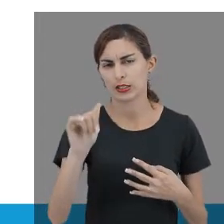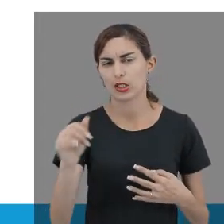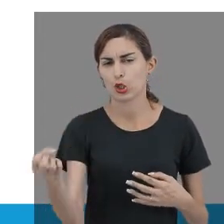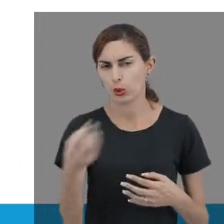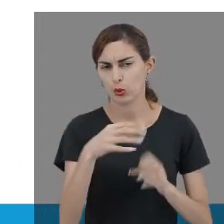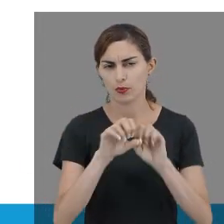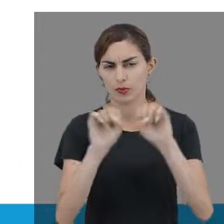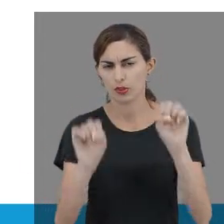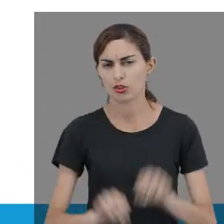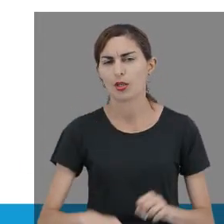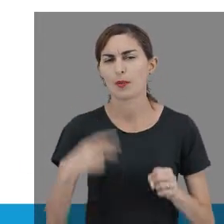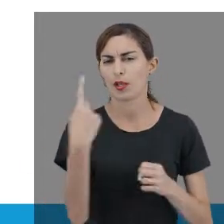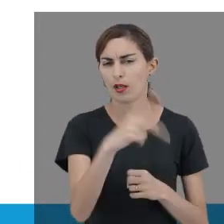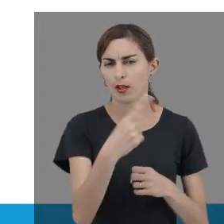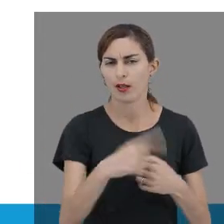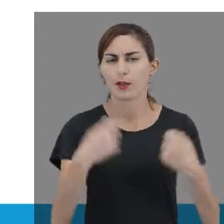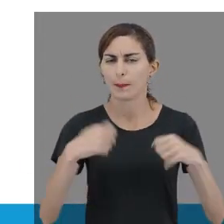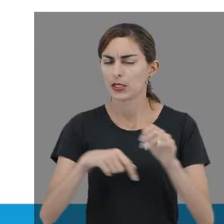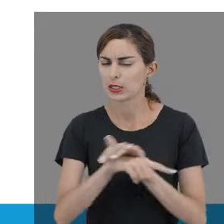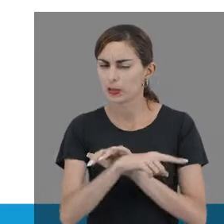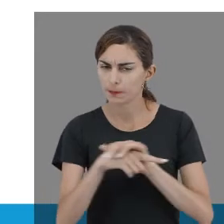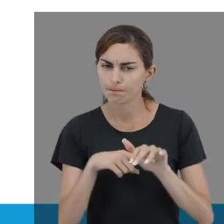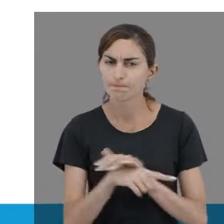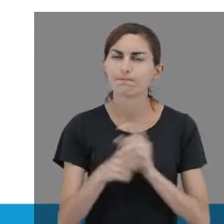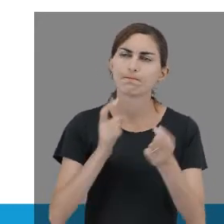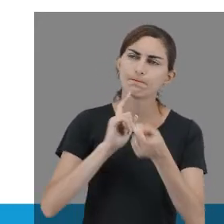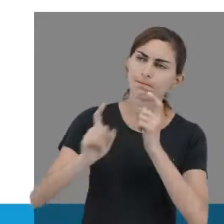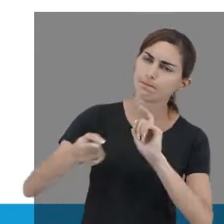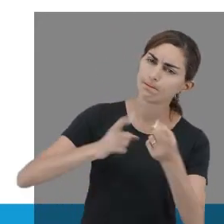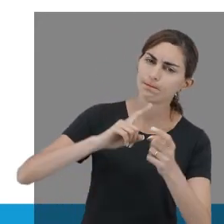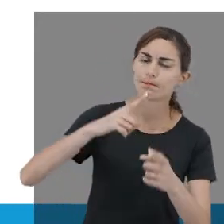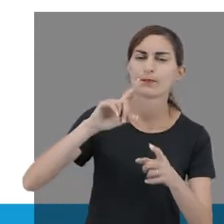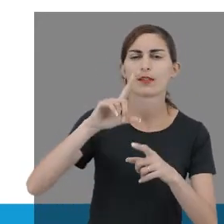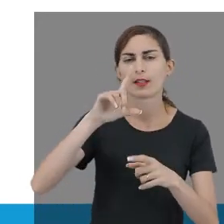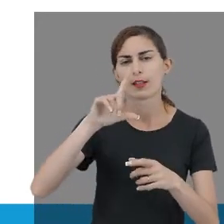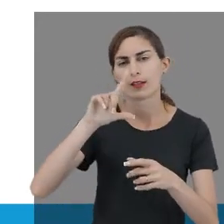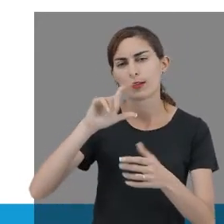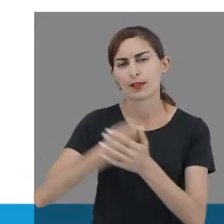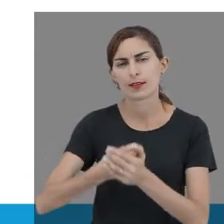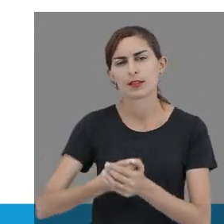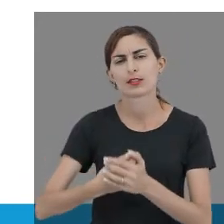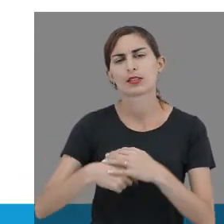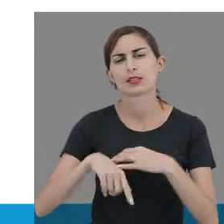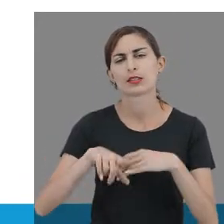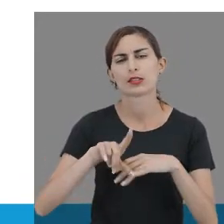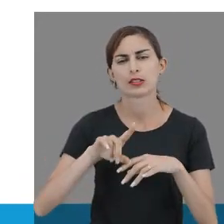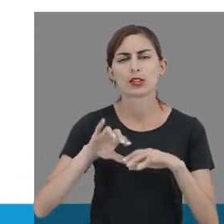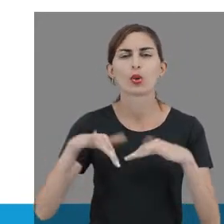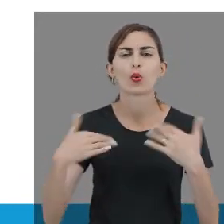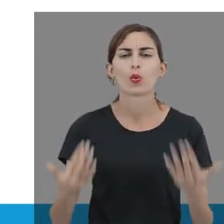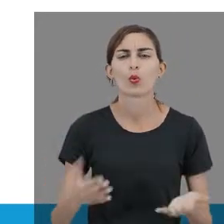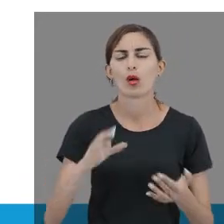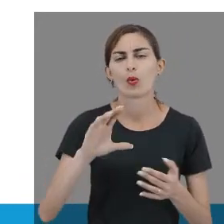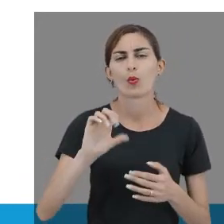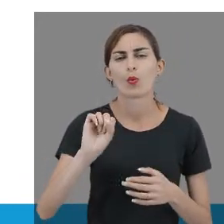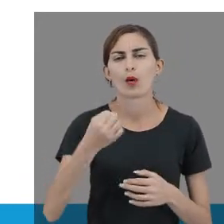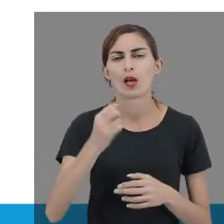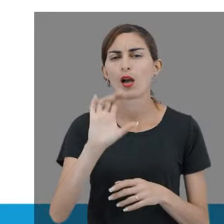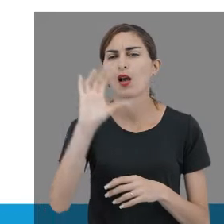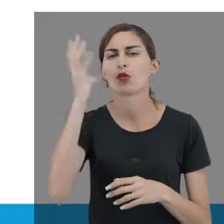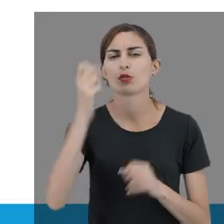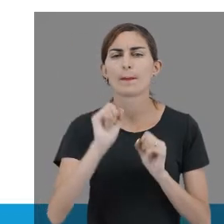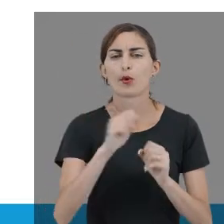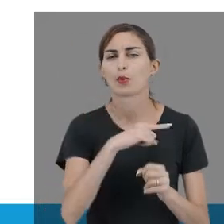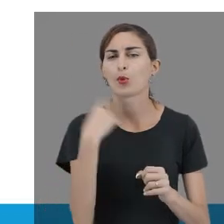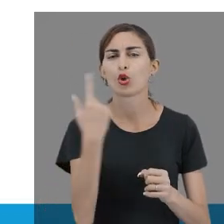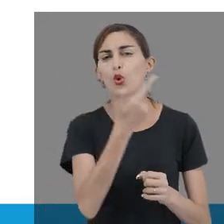no RESP, no outro sistema, ele precisa ser investigado, precisa ser discutido para definir se a causa da